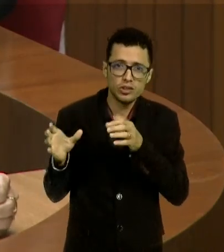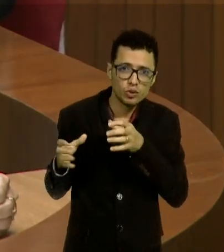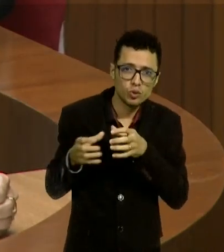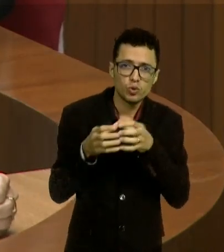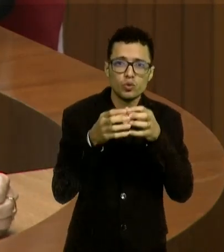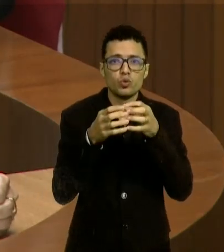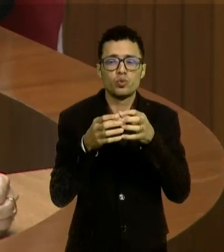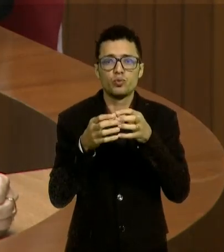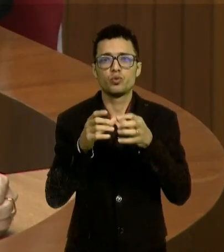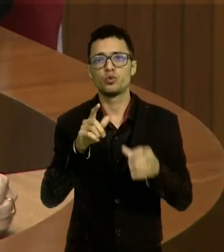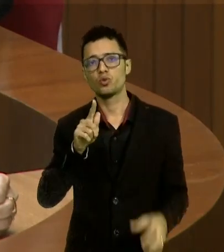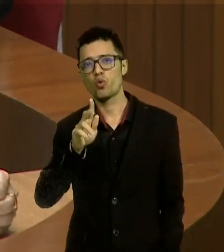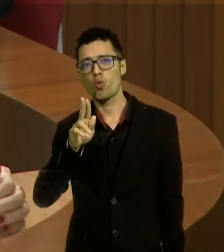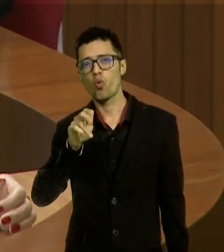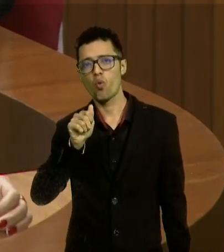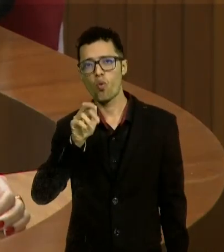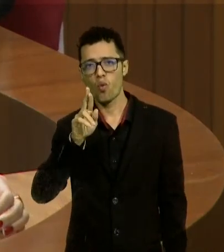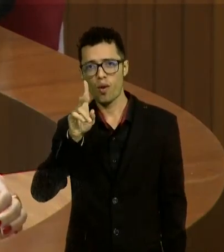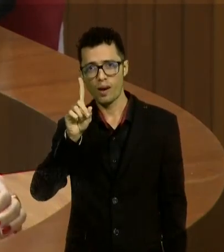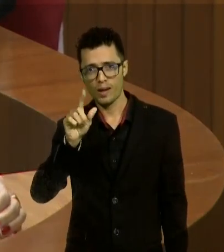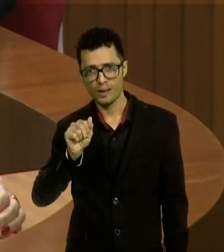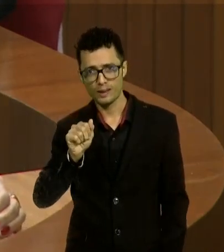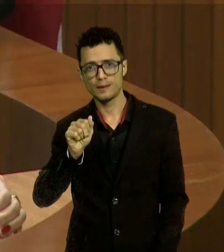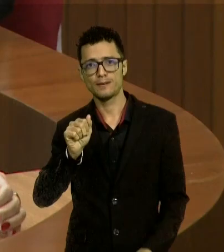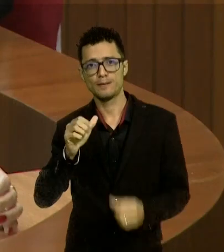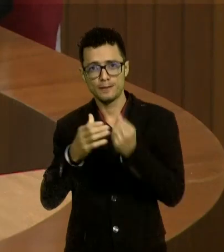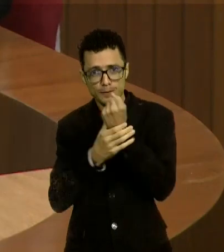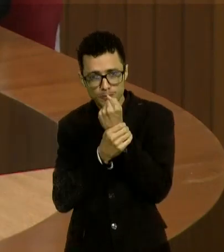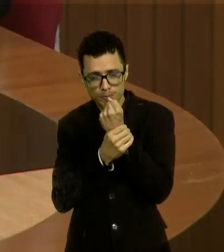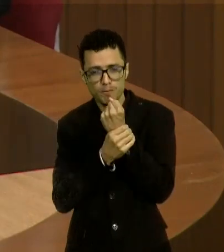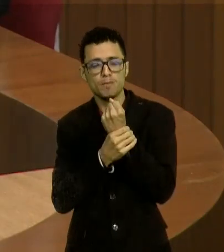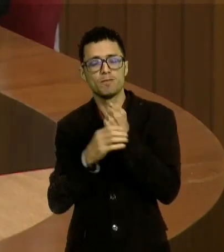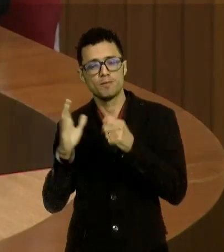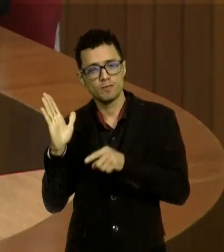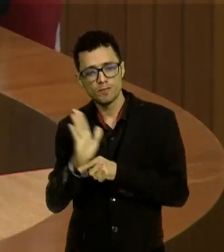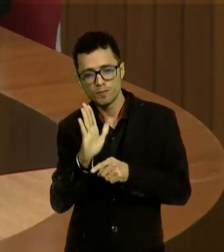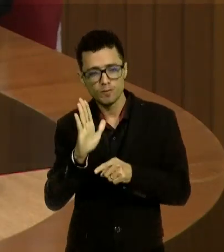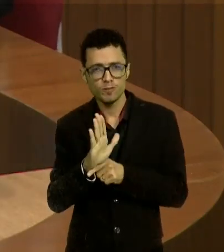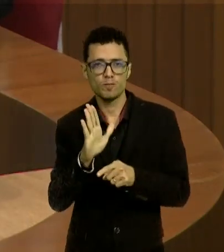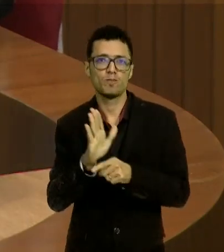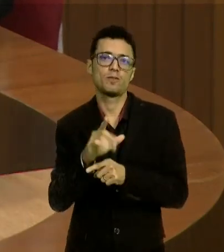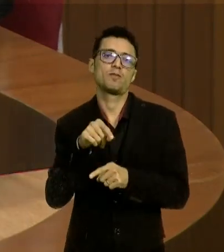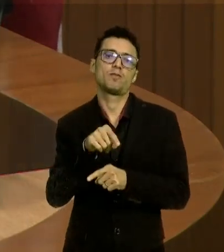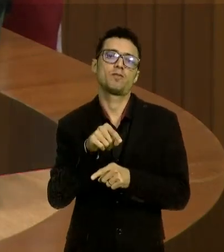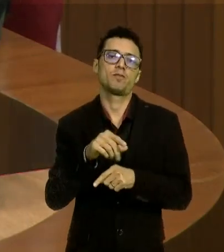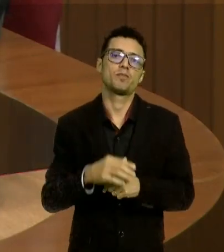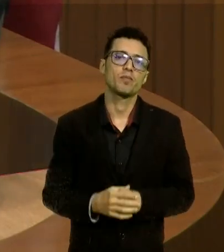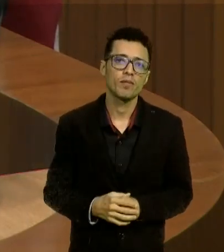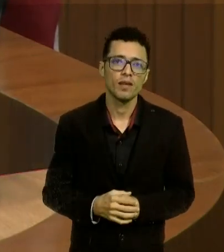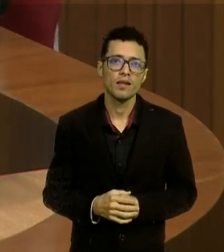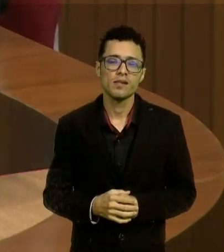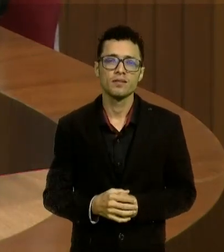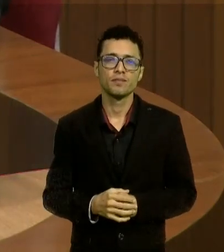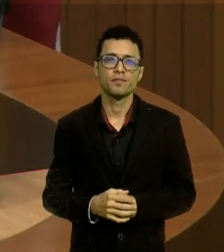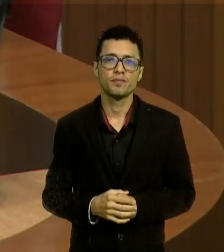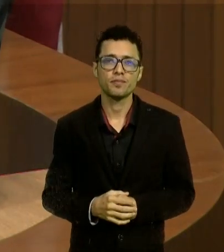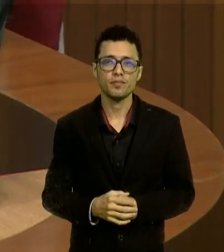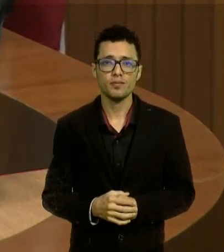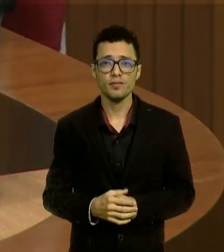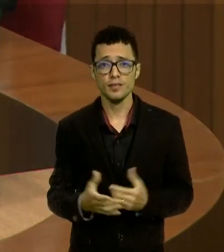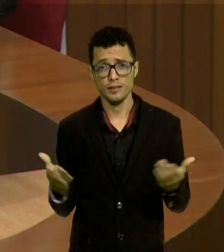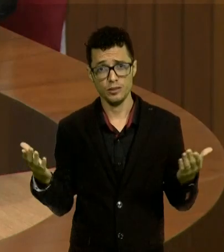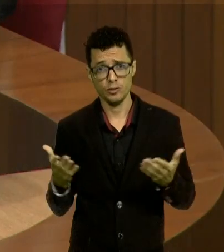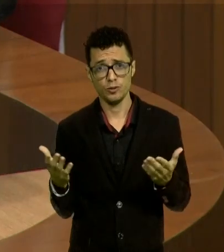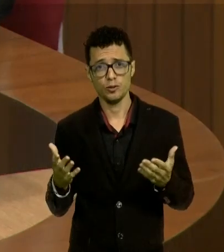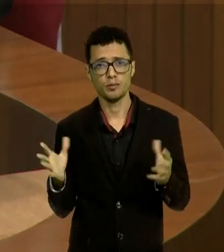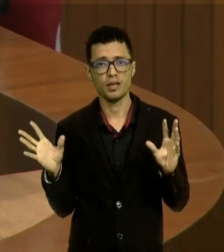vai aumentar mais esse reforço na nossa cidade. E para concluir, gente, aqui as